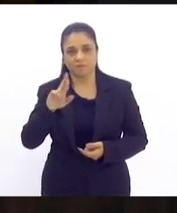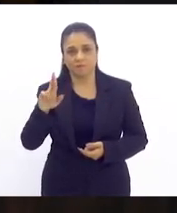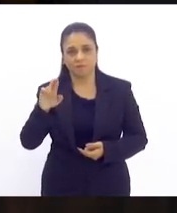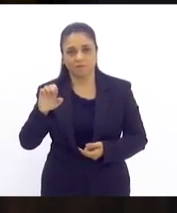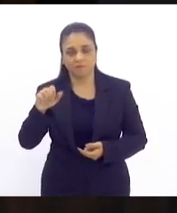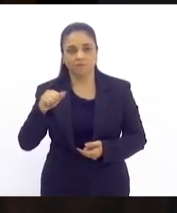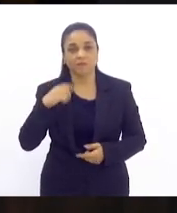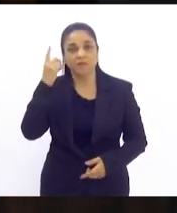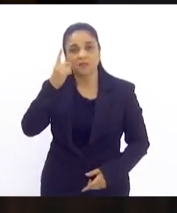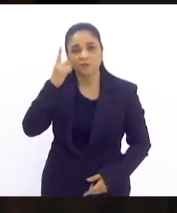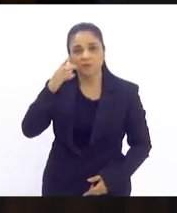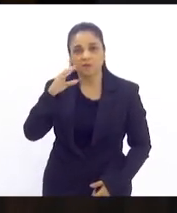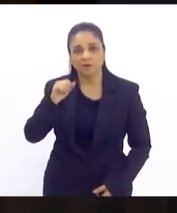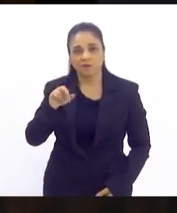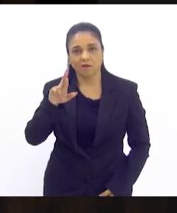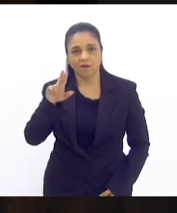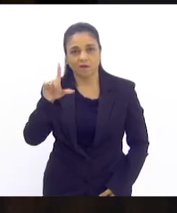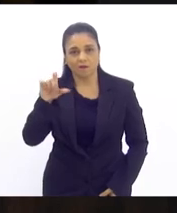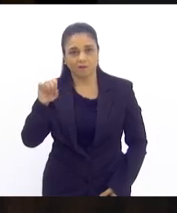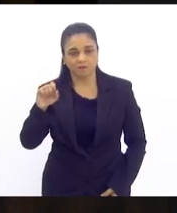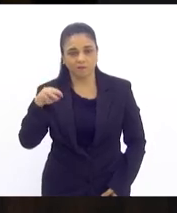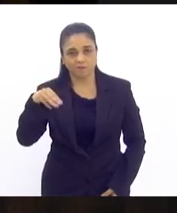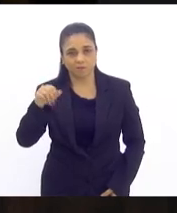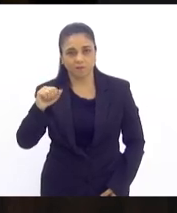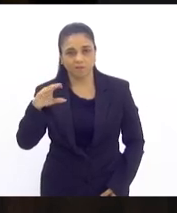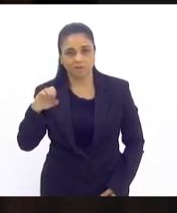deputado Carlos Macedo